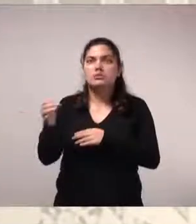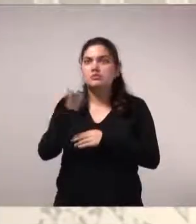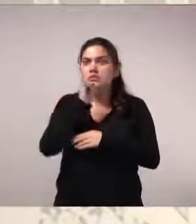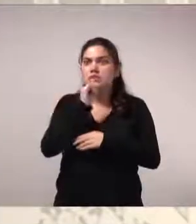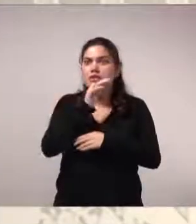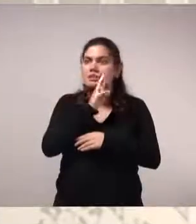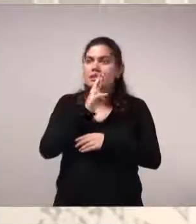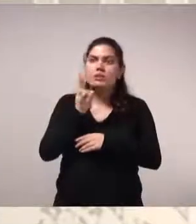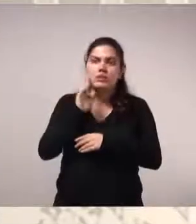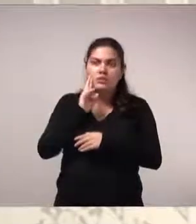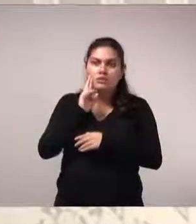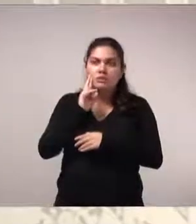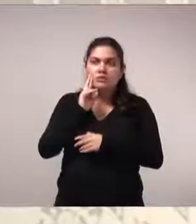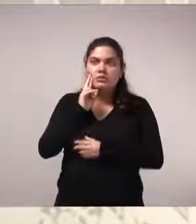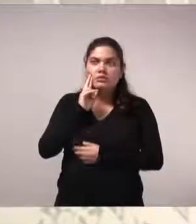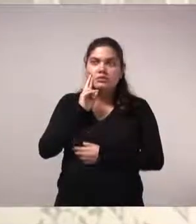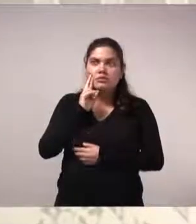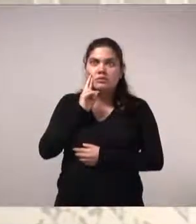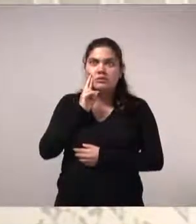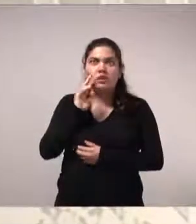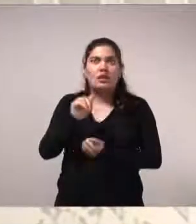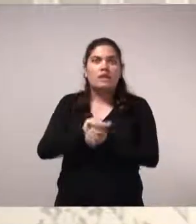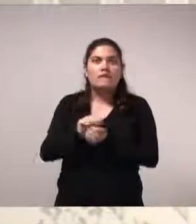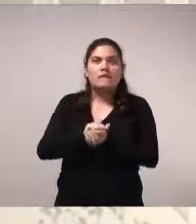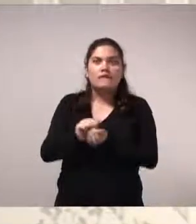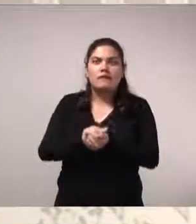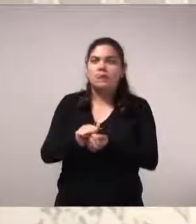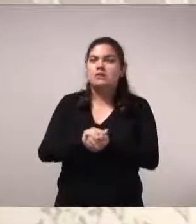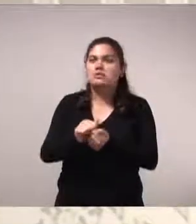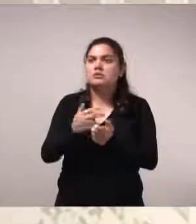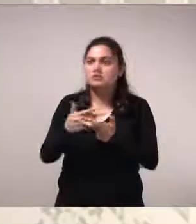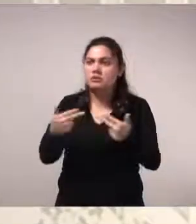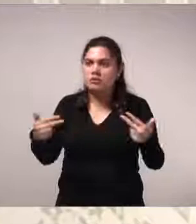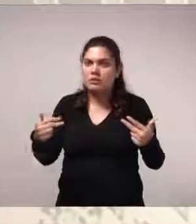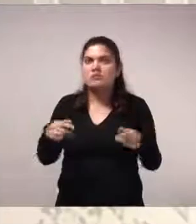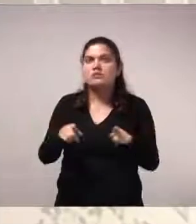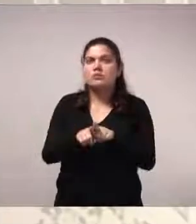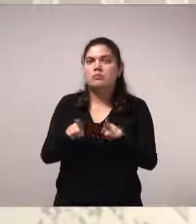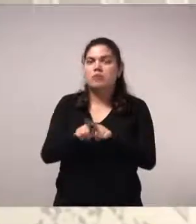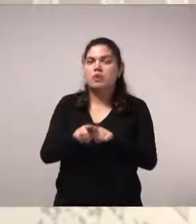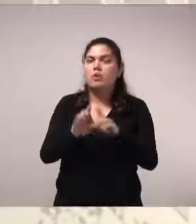restaurantes, os lavadores, a zeladoria que cuida dos